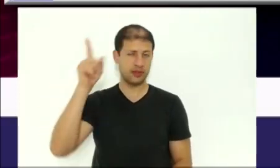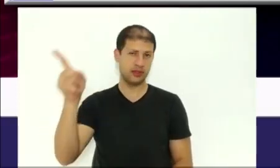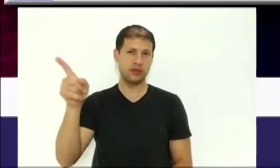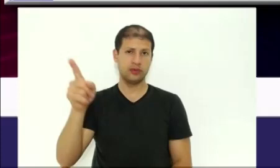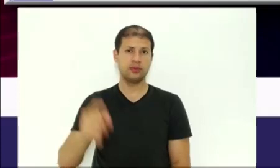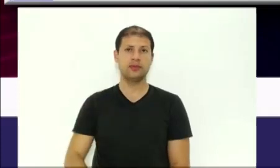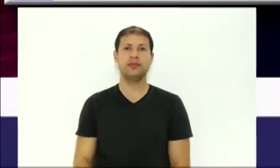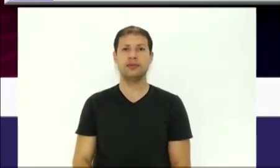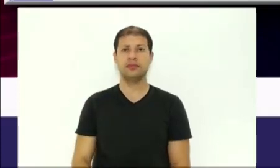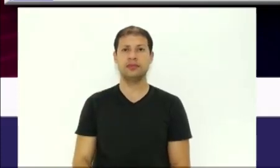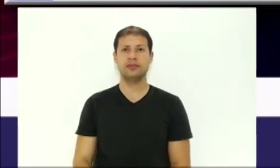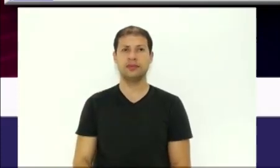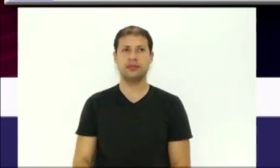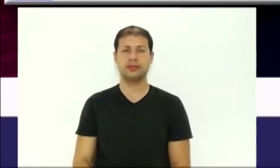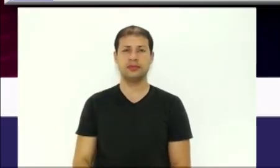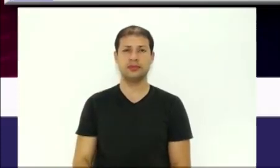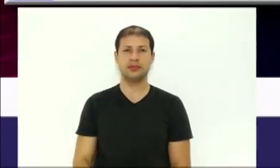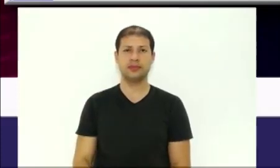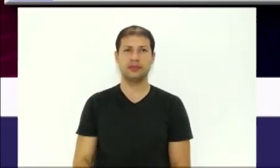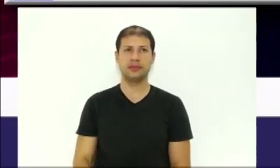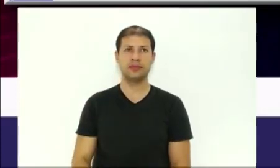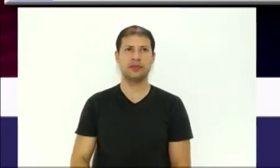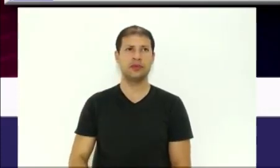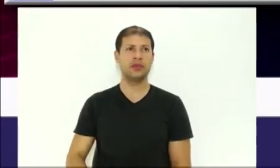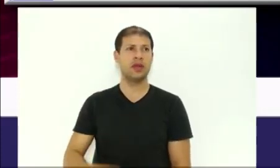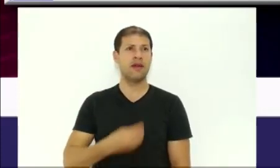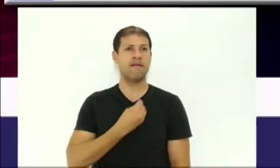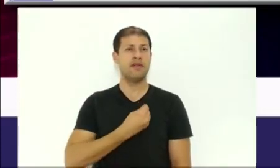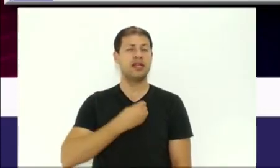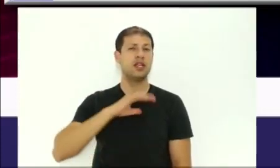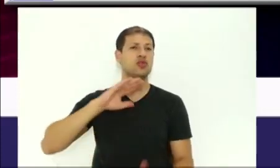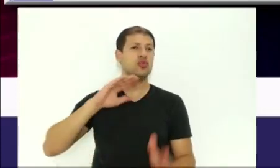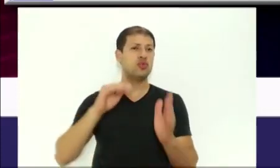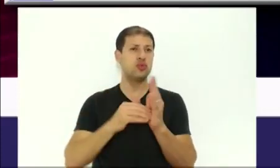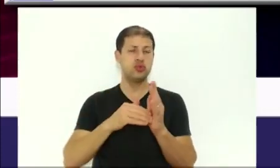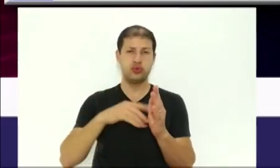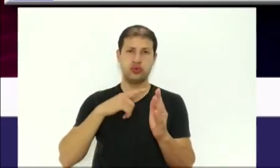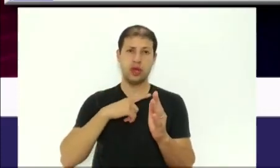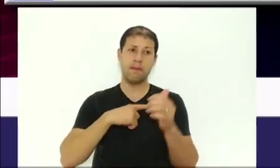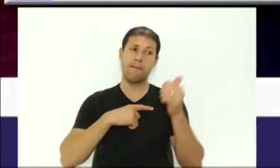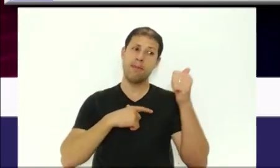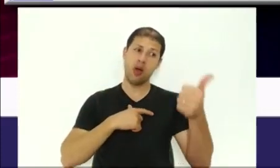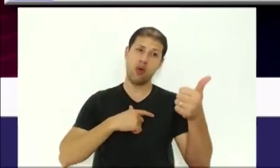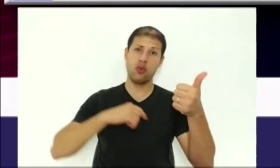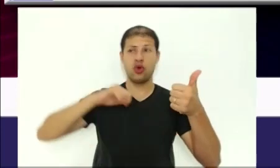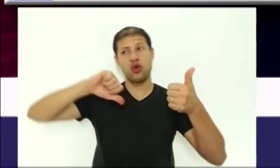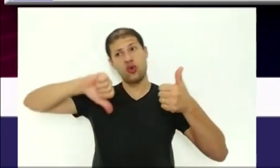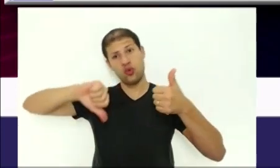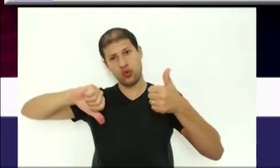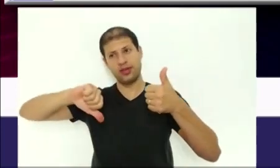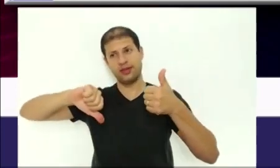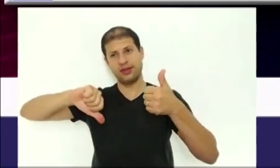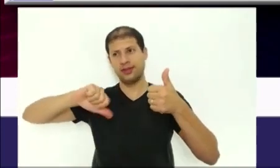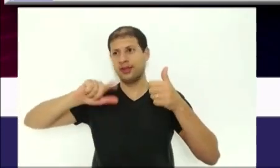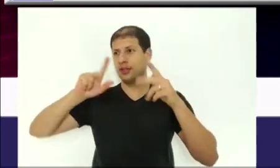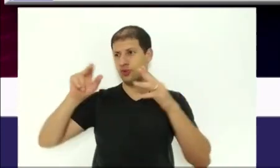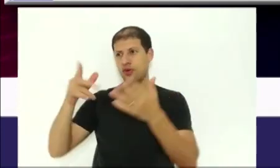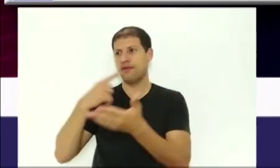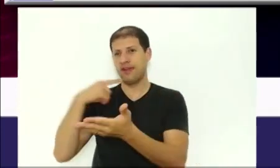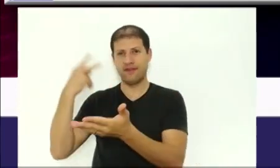e tudo na vida da gente tem os ônus e os bônus, até falava com a vereadora Rosiello sobre